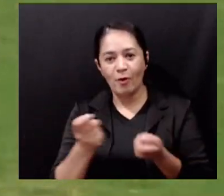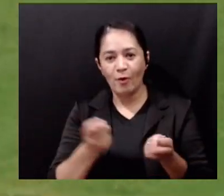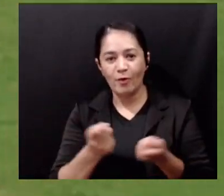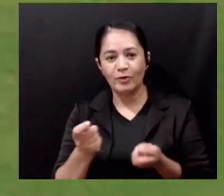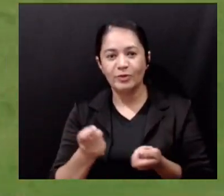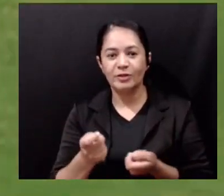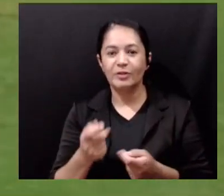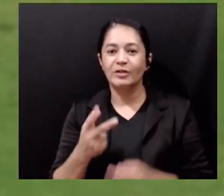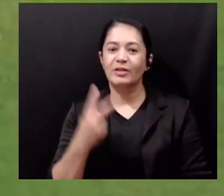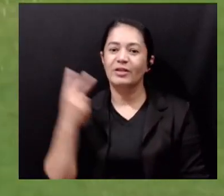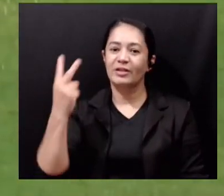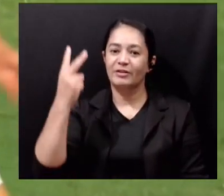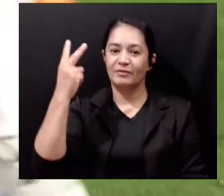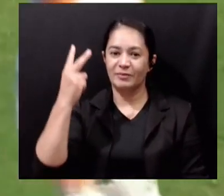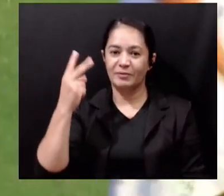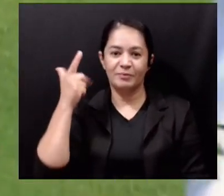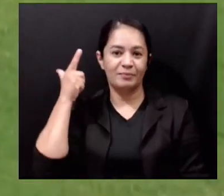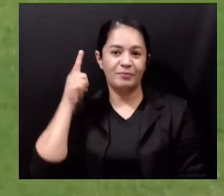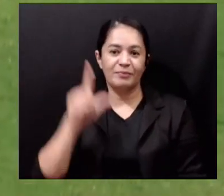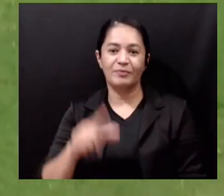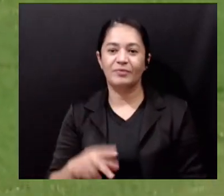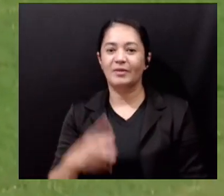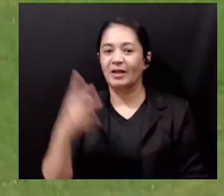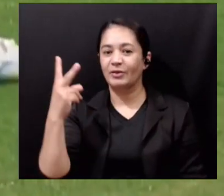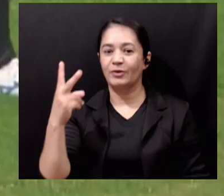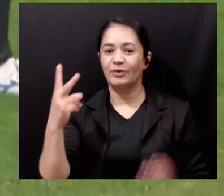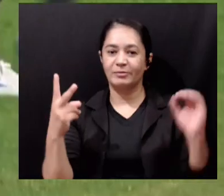Moisés Lucarelli, 2-0 em cima do Guarani.